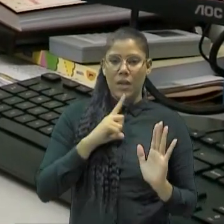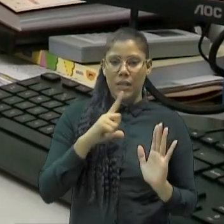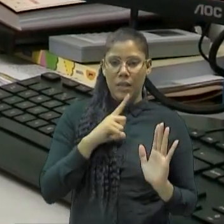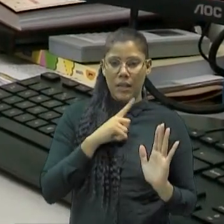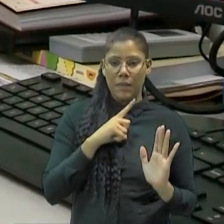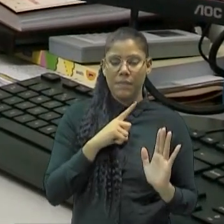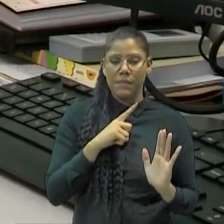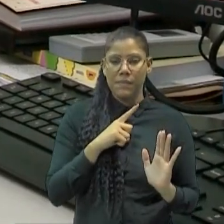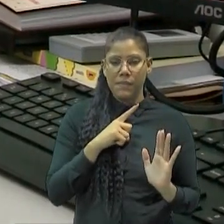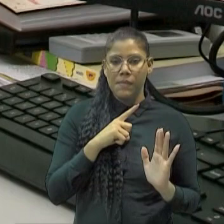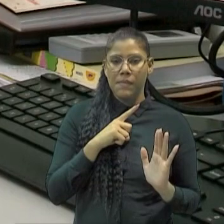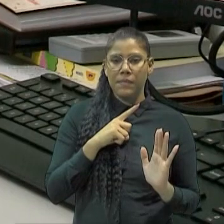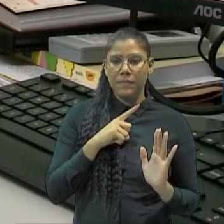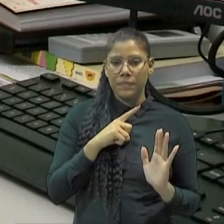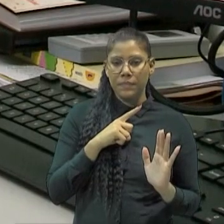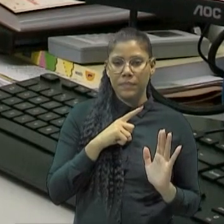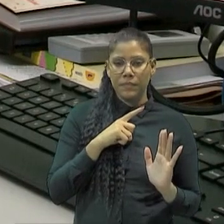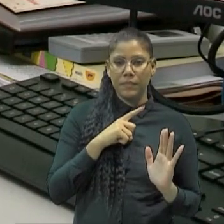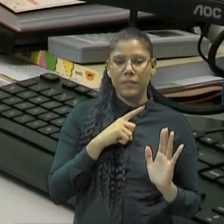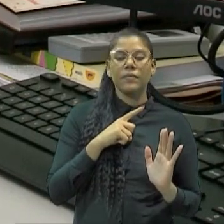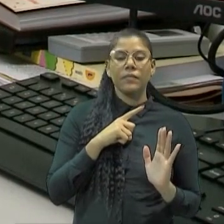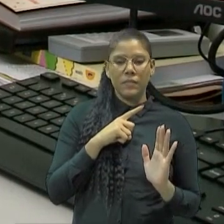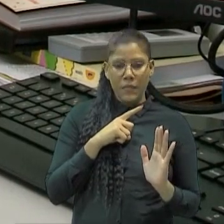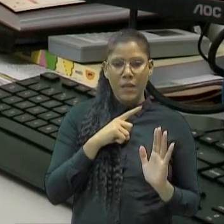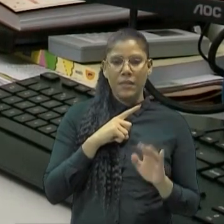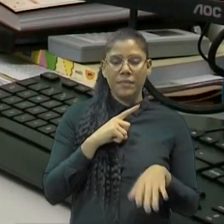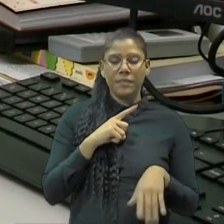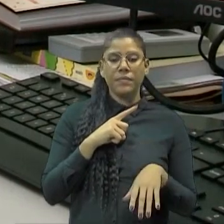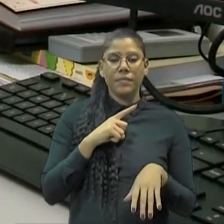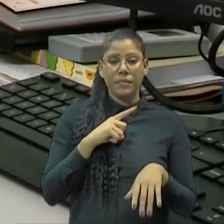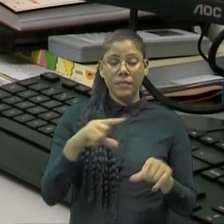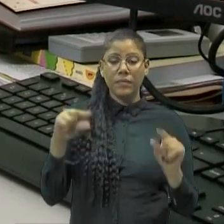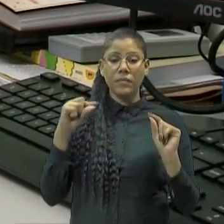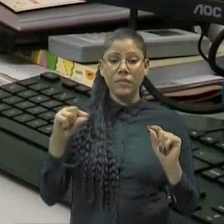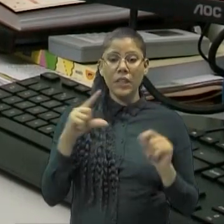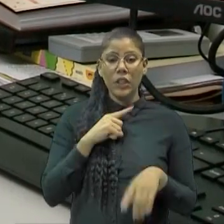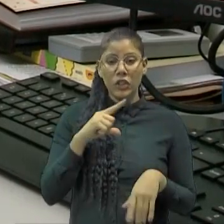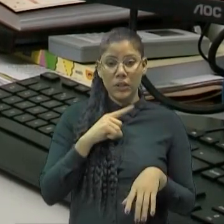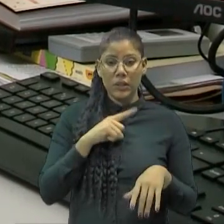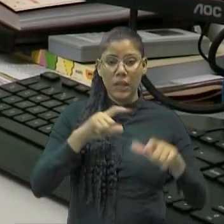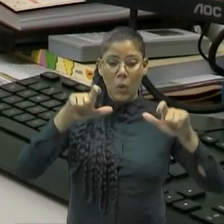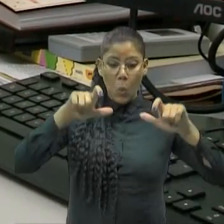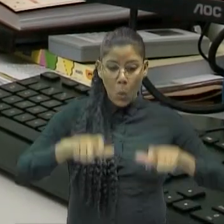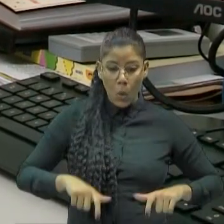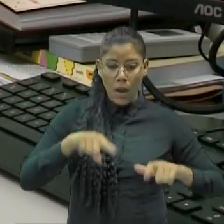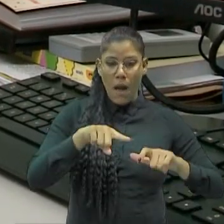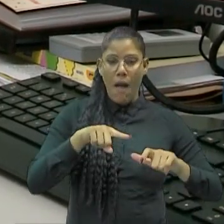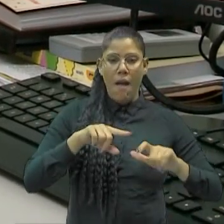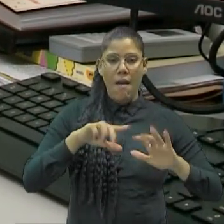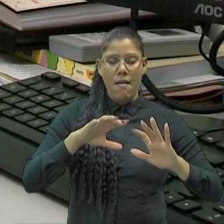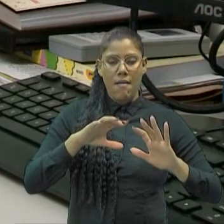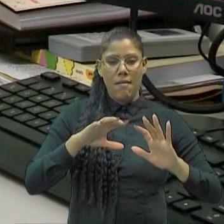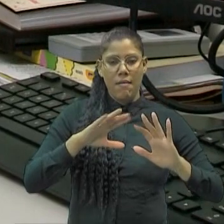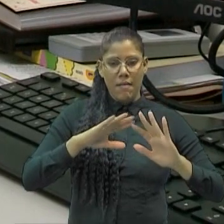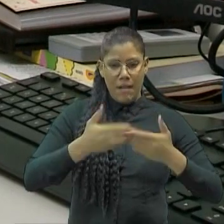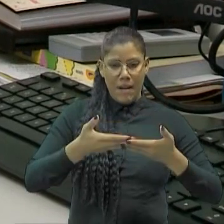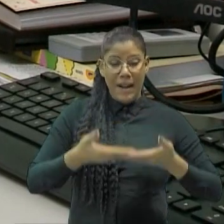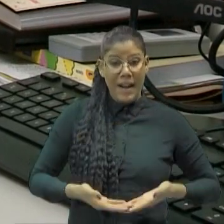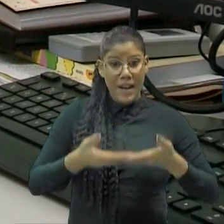né, constitucional e institucional, né, de equipamentos escolares de qualidade nessa